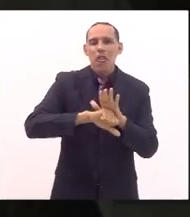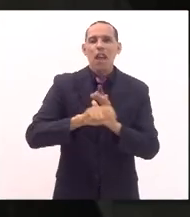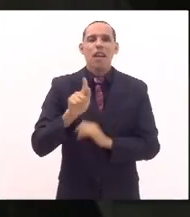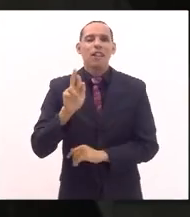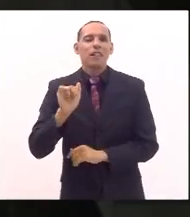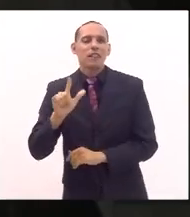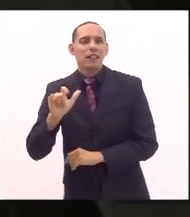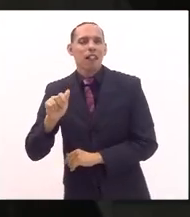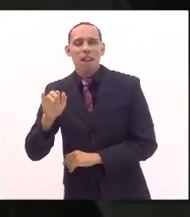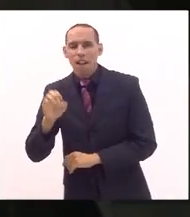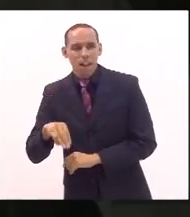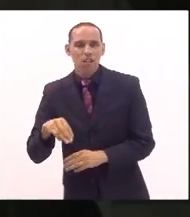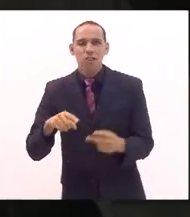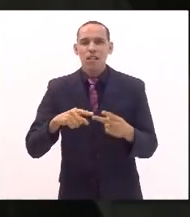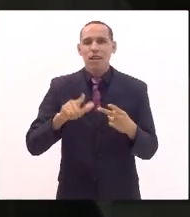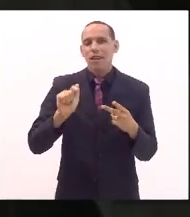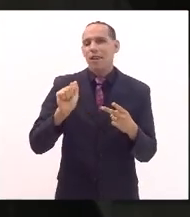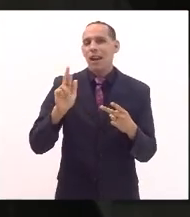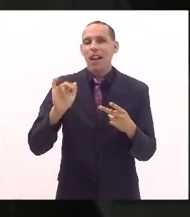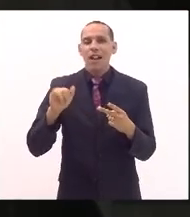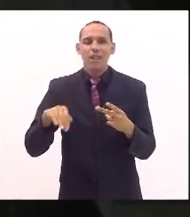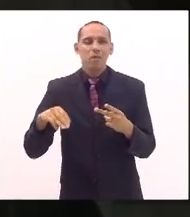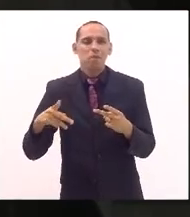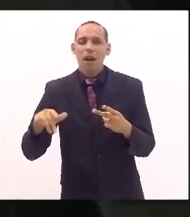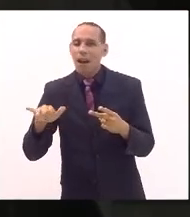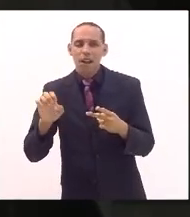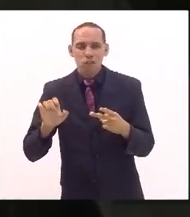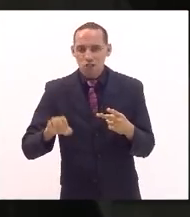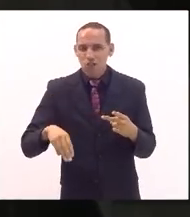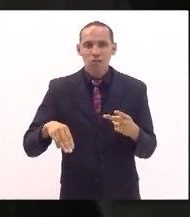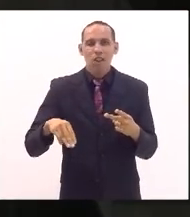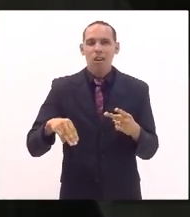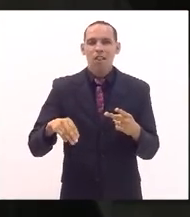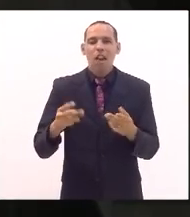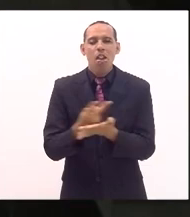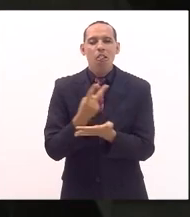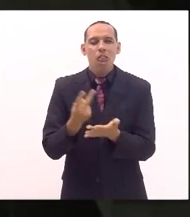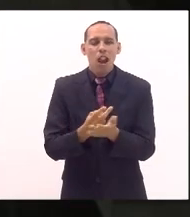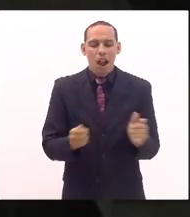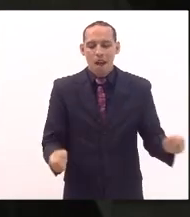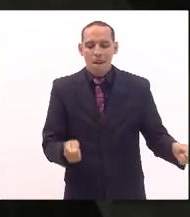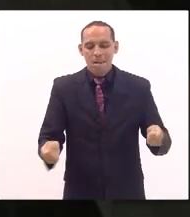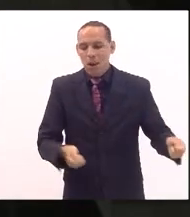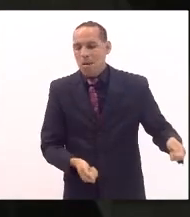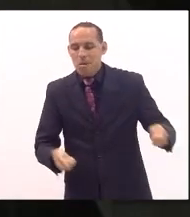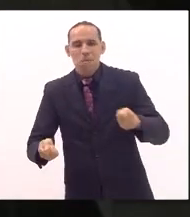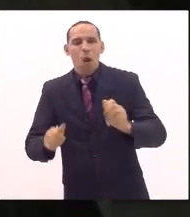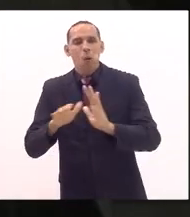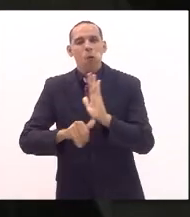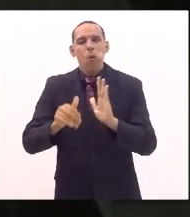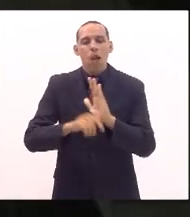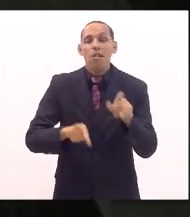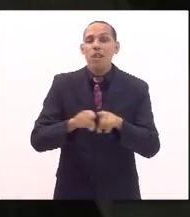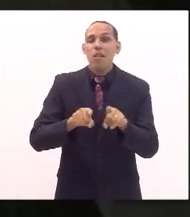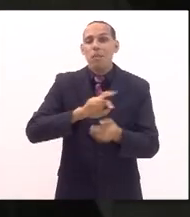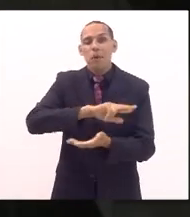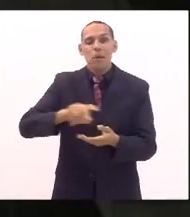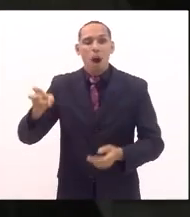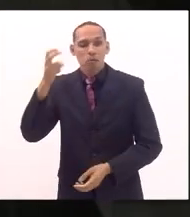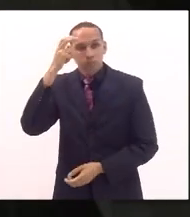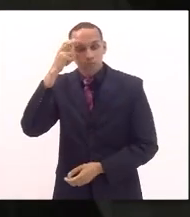garimpagem o Cristina a diversidade cultural também é odiada por eles